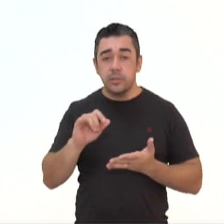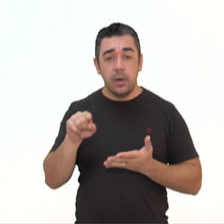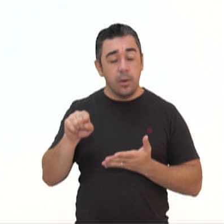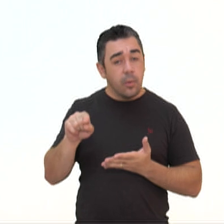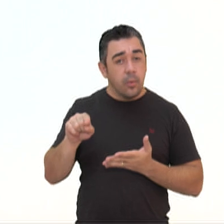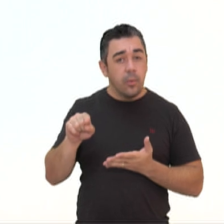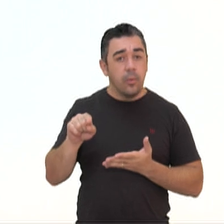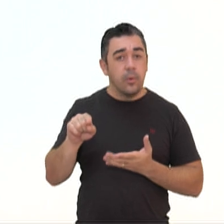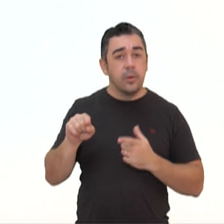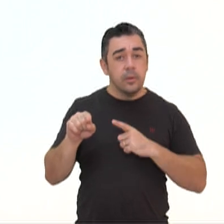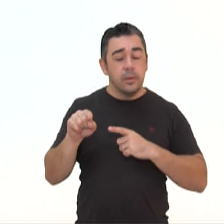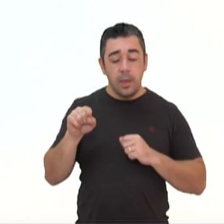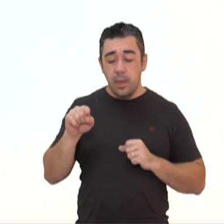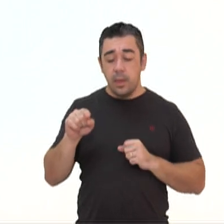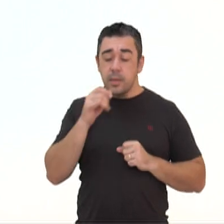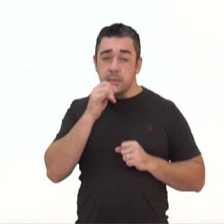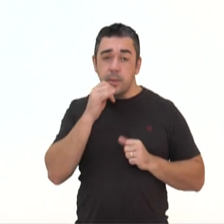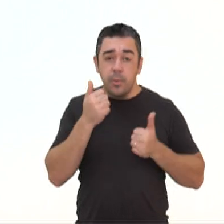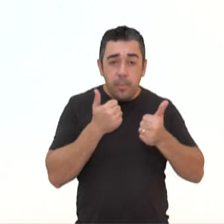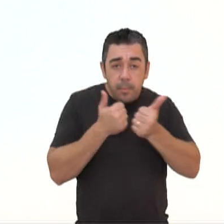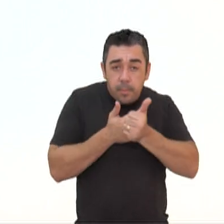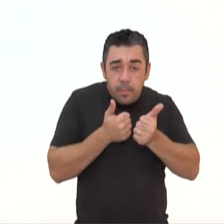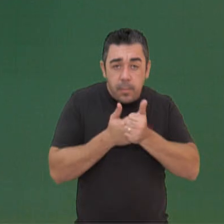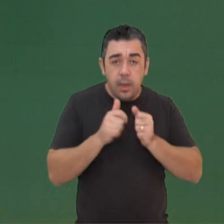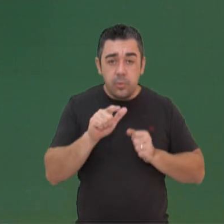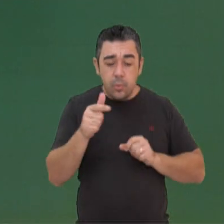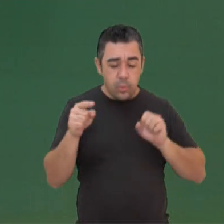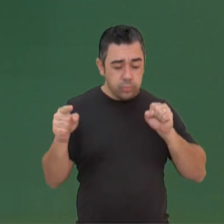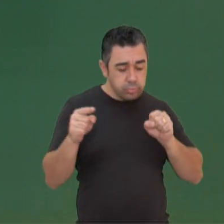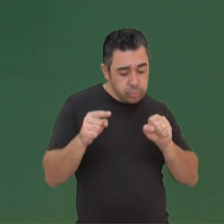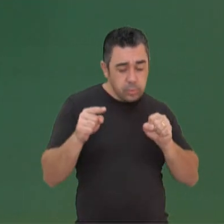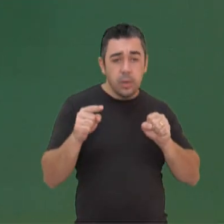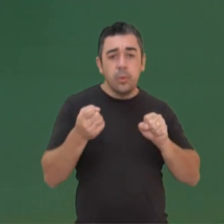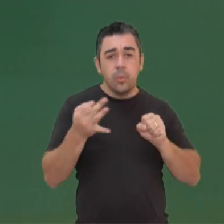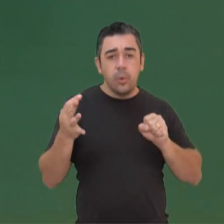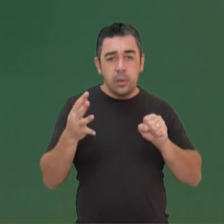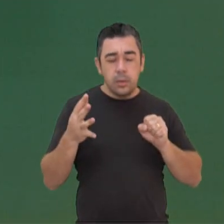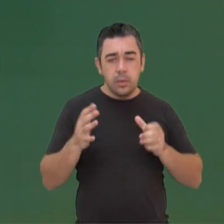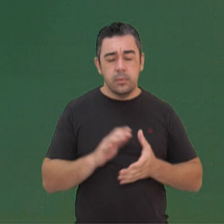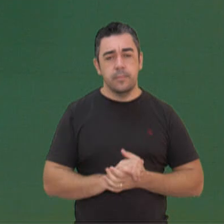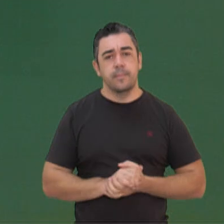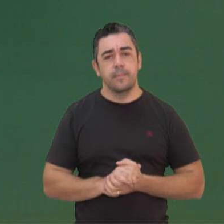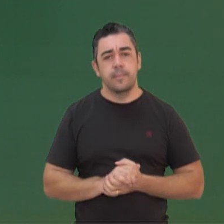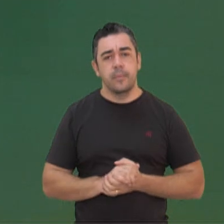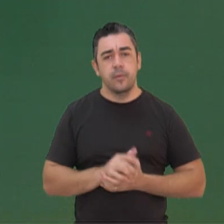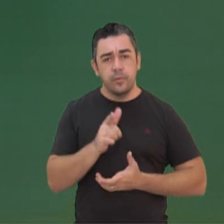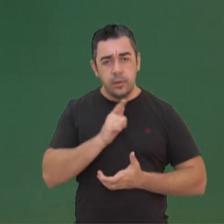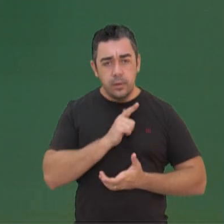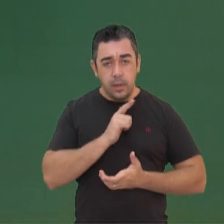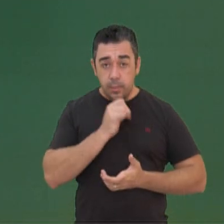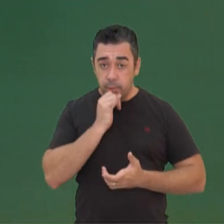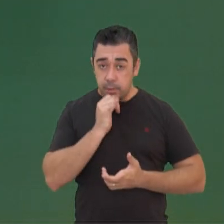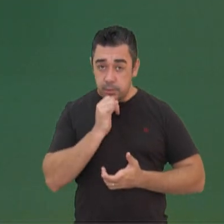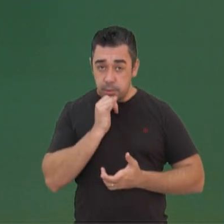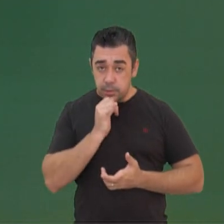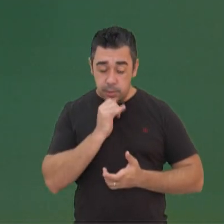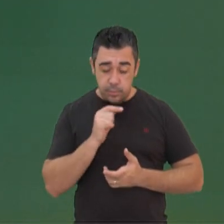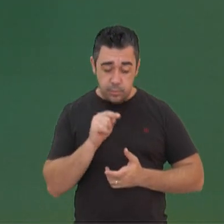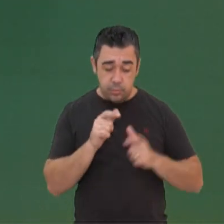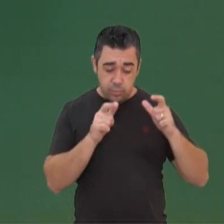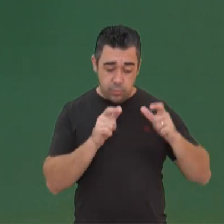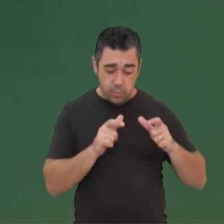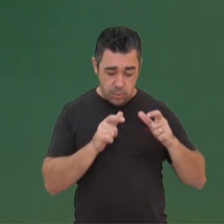potencial elétrica uma carga teria ao se encontrar em determinado ponto. Em outras palavras, você tem uma carga em determinada